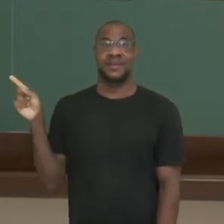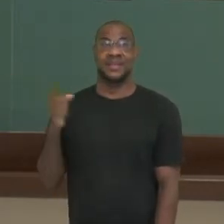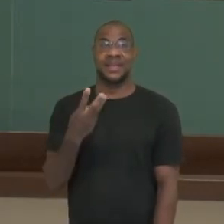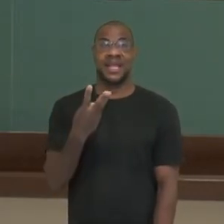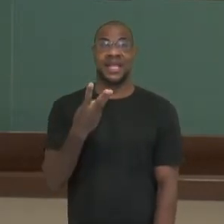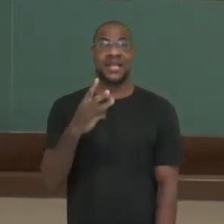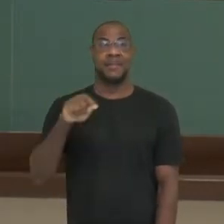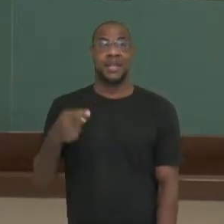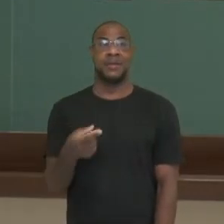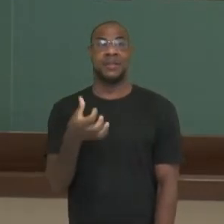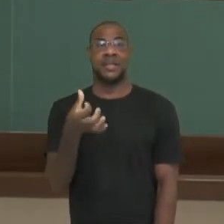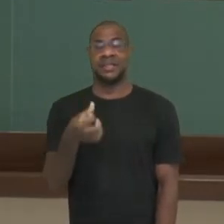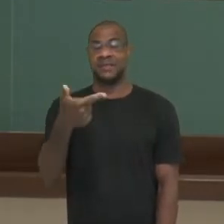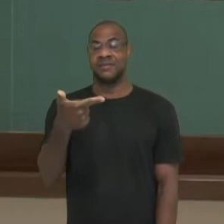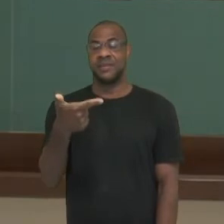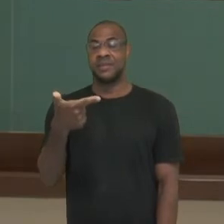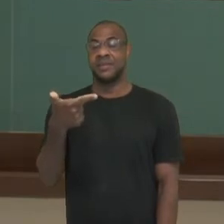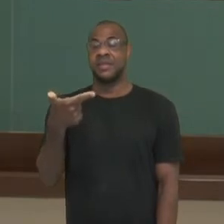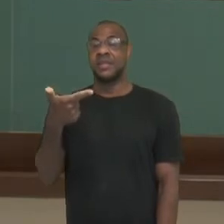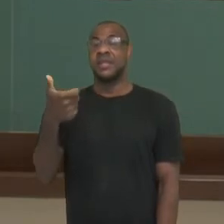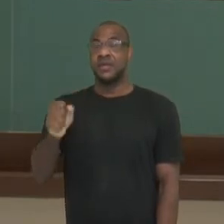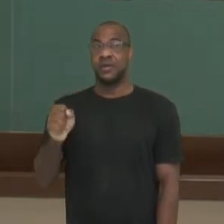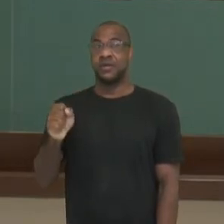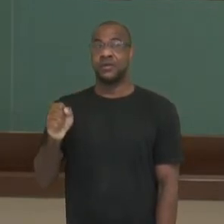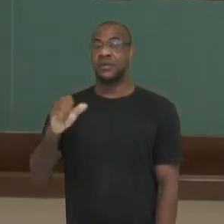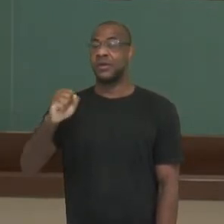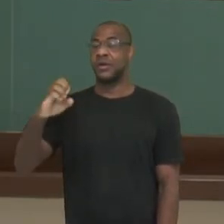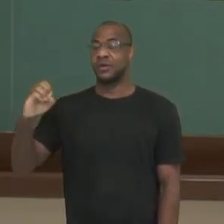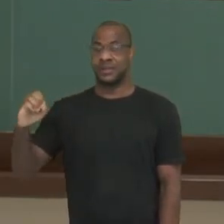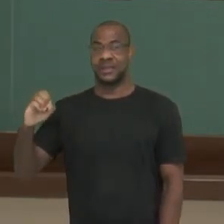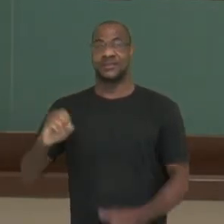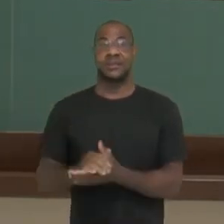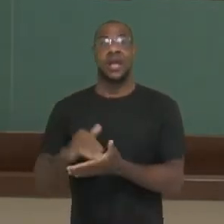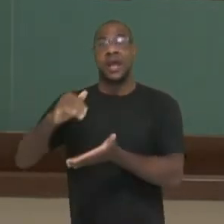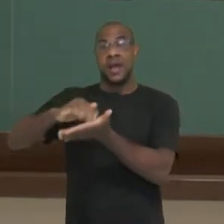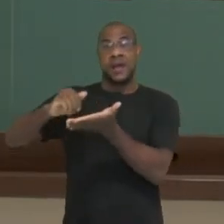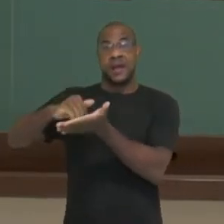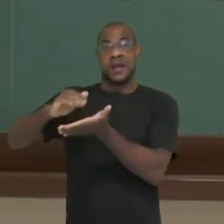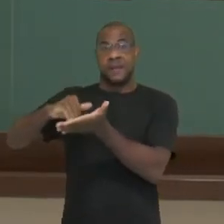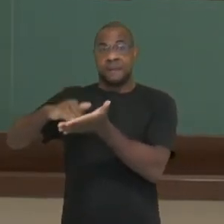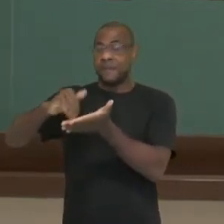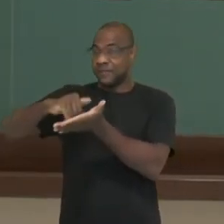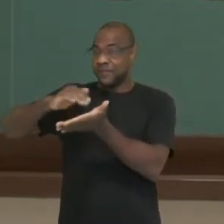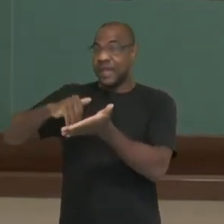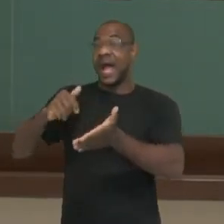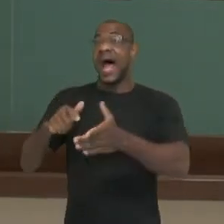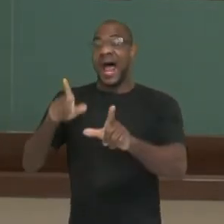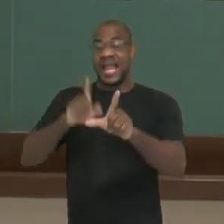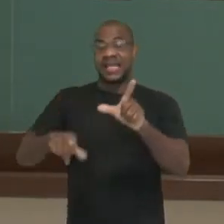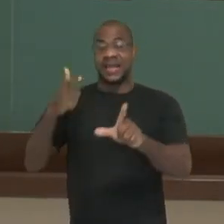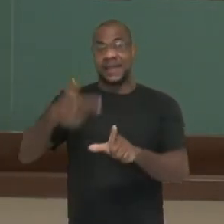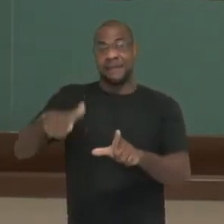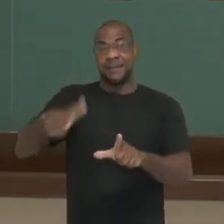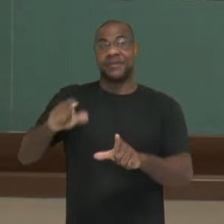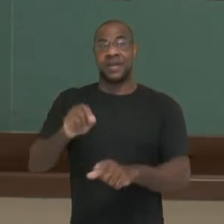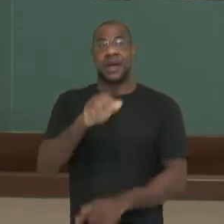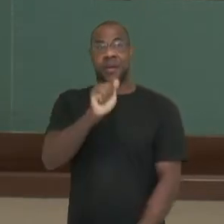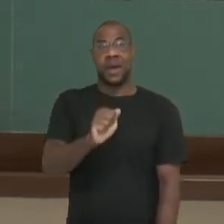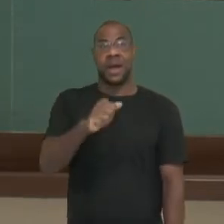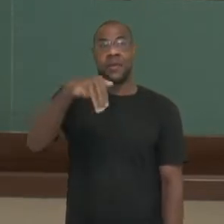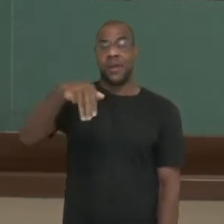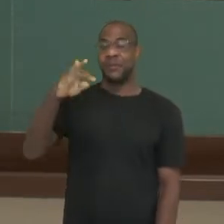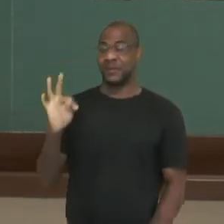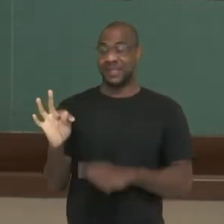3.628.800. Quando eu faço a retirada das letras, né, repetidas, que é o A, o M